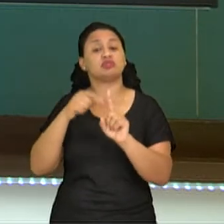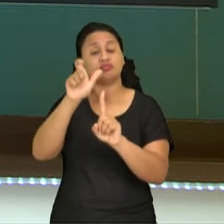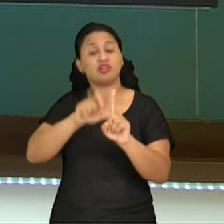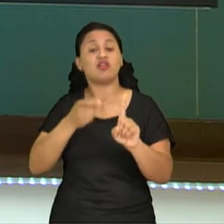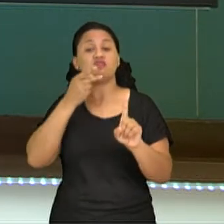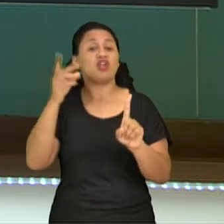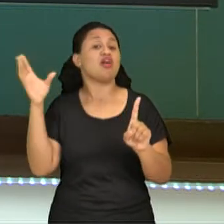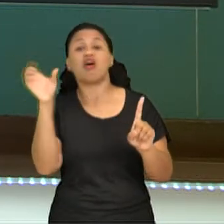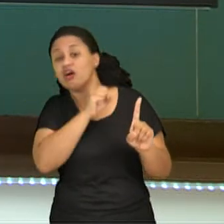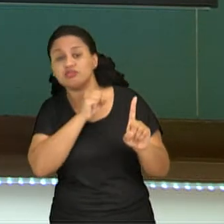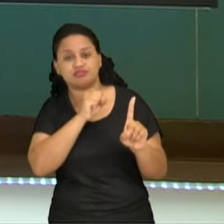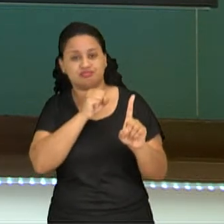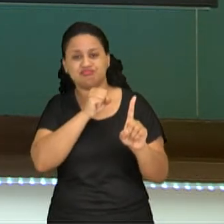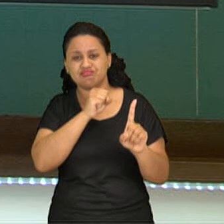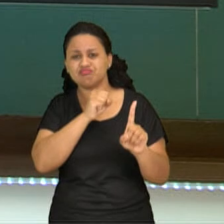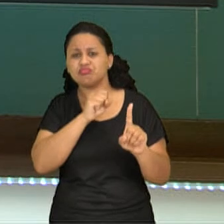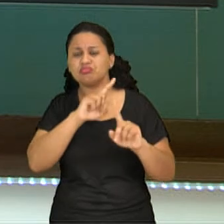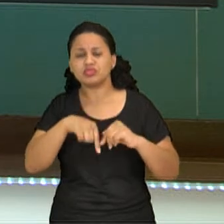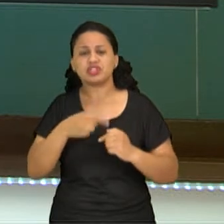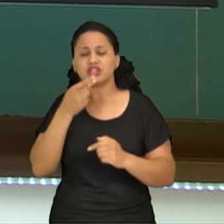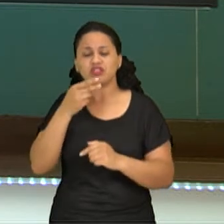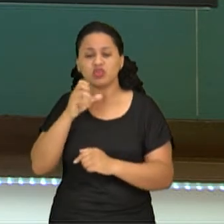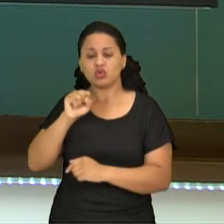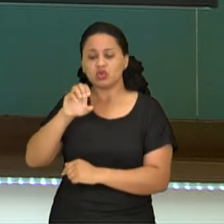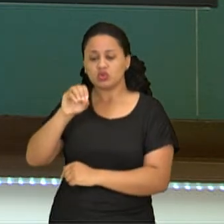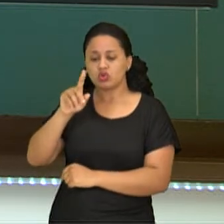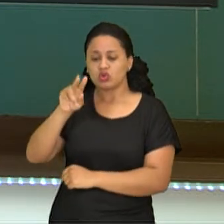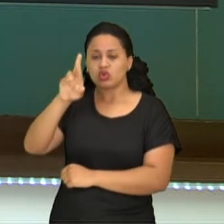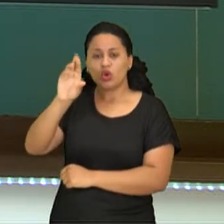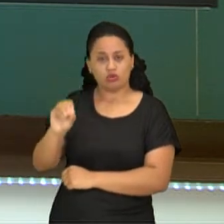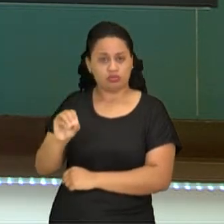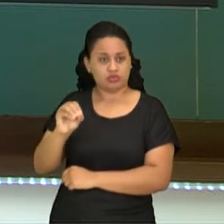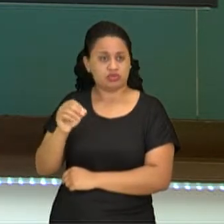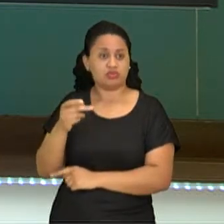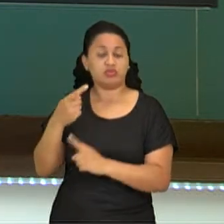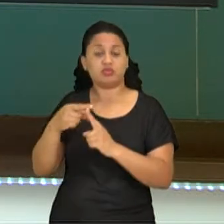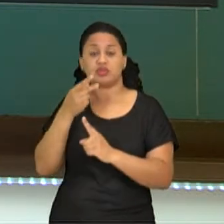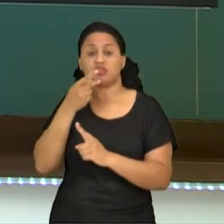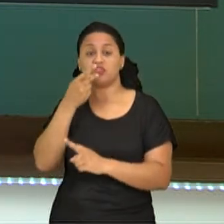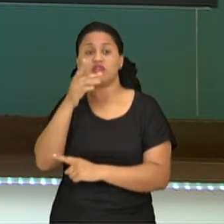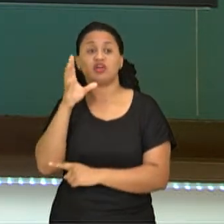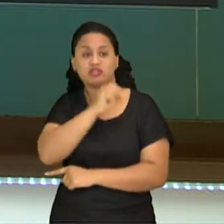repente, sem pensar, por isso que ela usou essa expressão ali, num sopro.